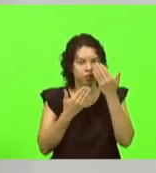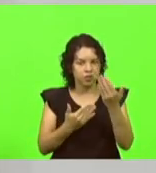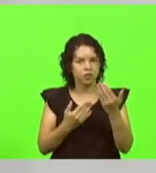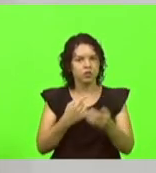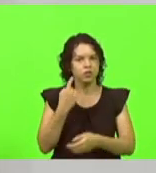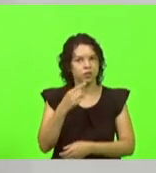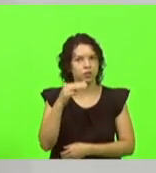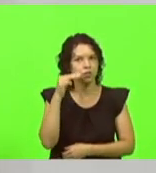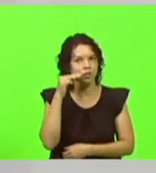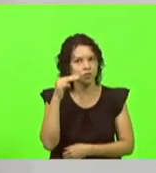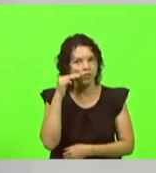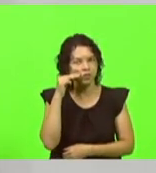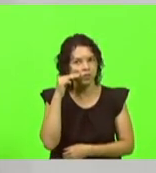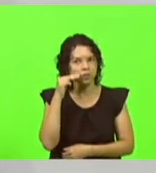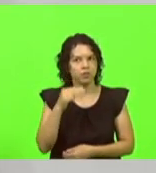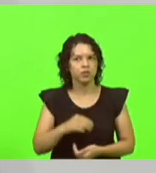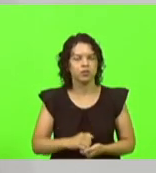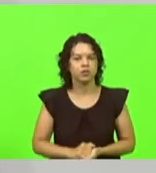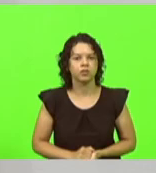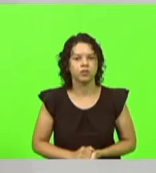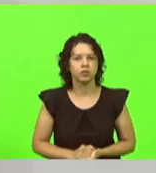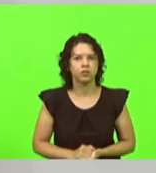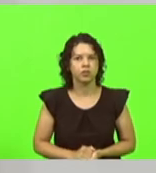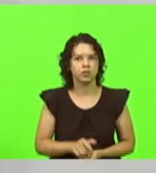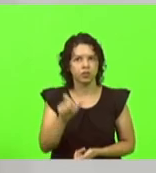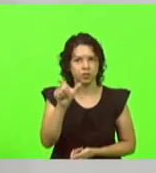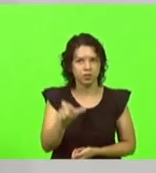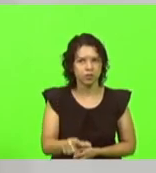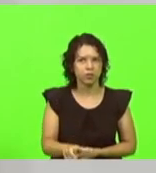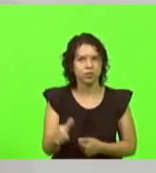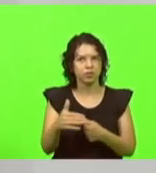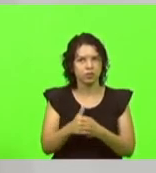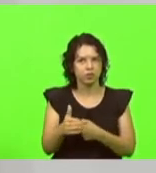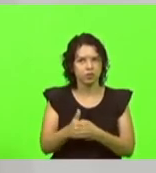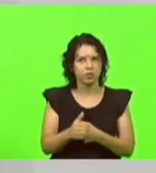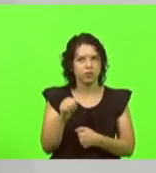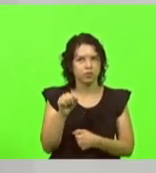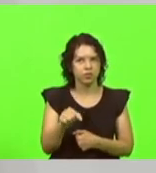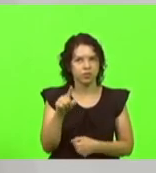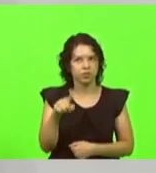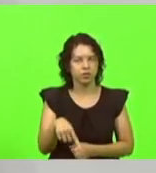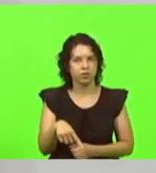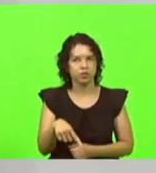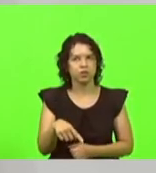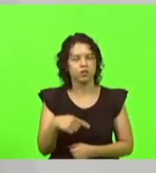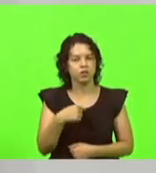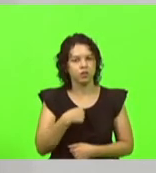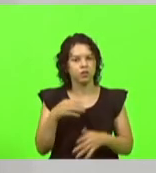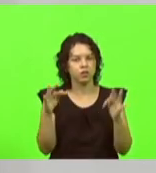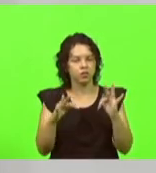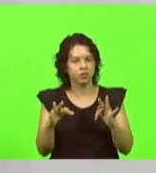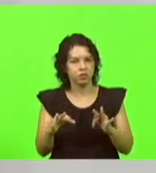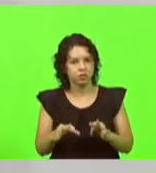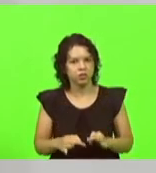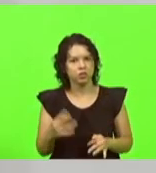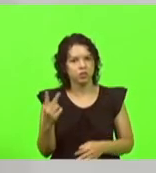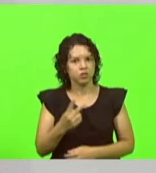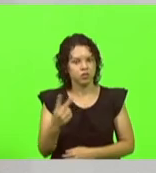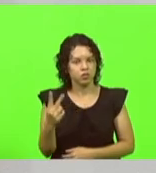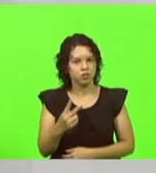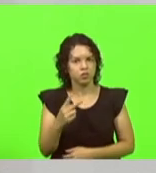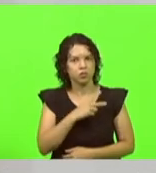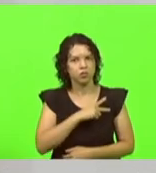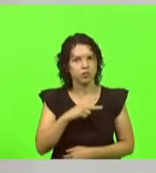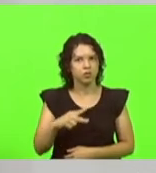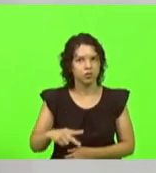Frank, essa pessoa querida que você é. Tive a felicidade de ser o vice-presidente desta